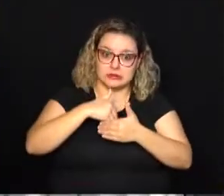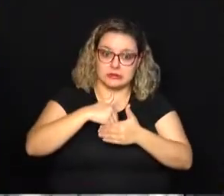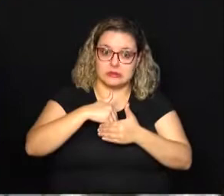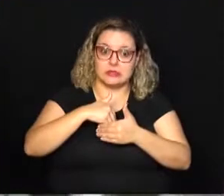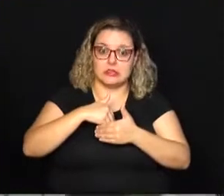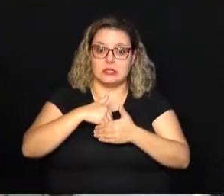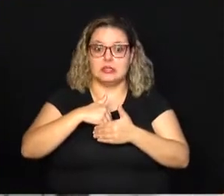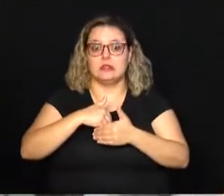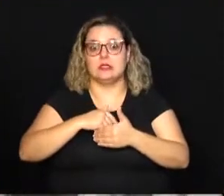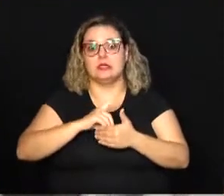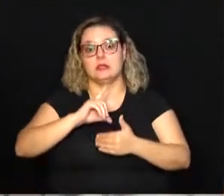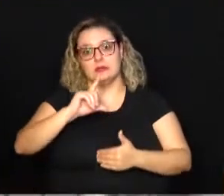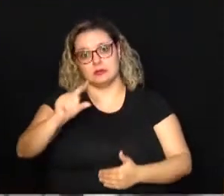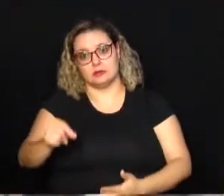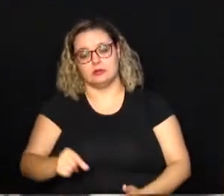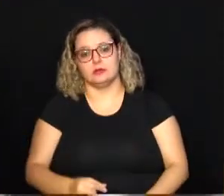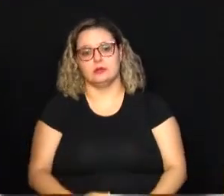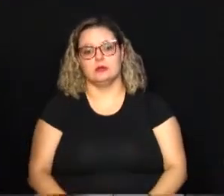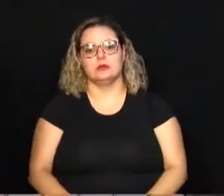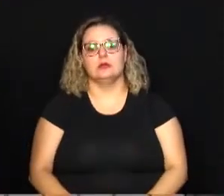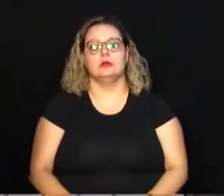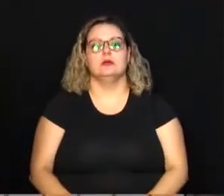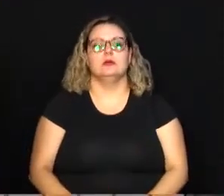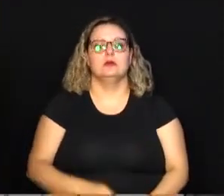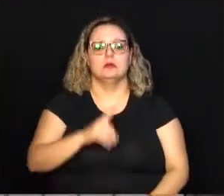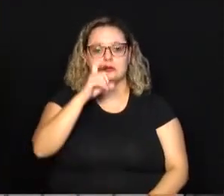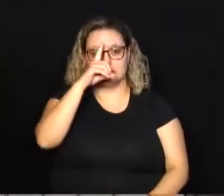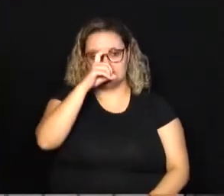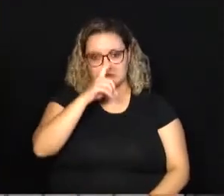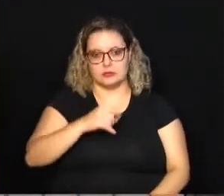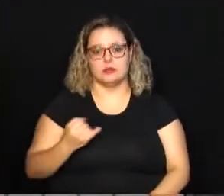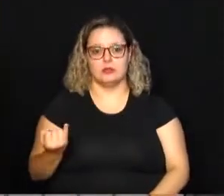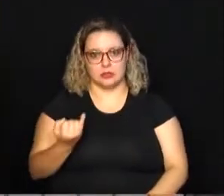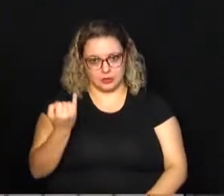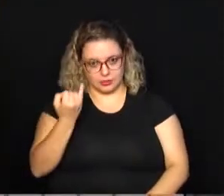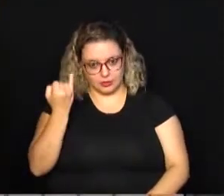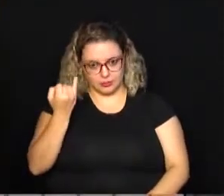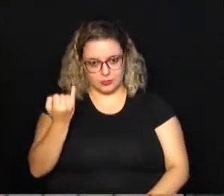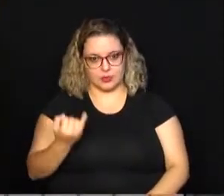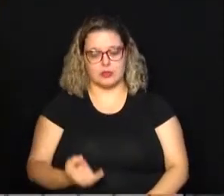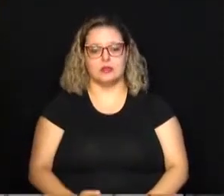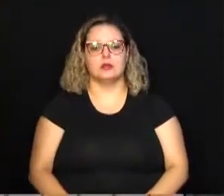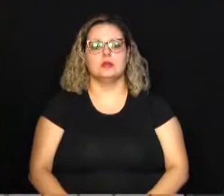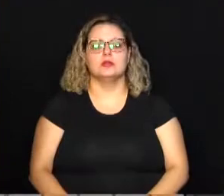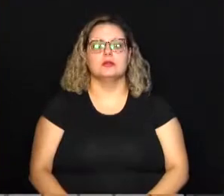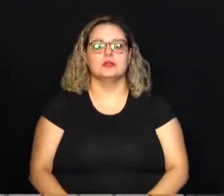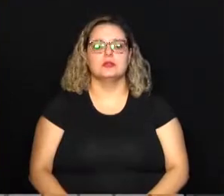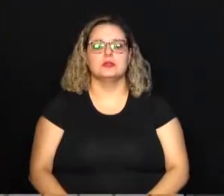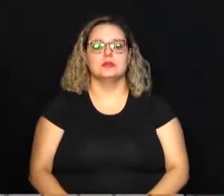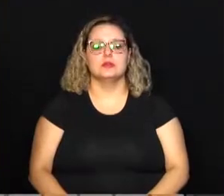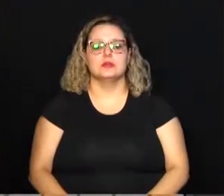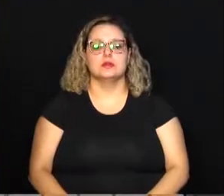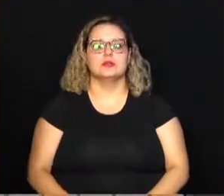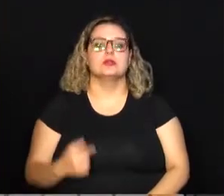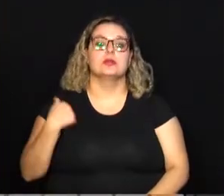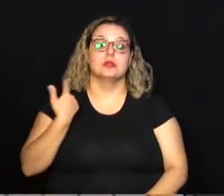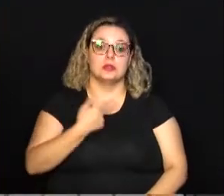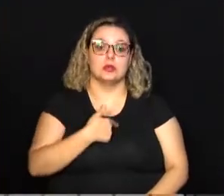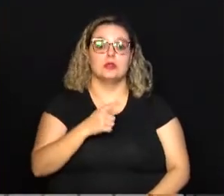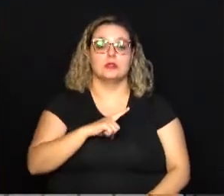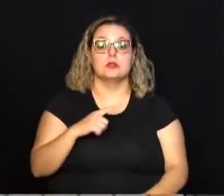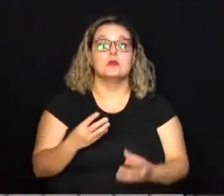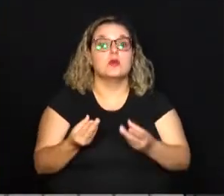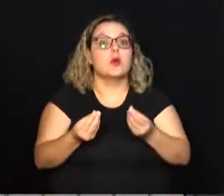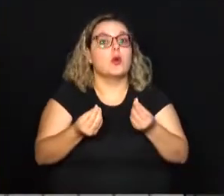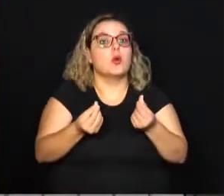pacientes do hospital. Então, isso é extremamente importante, porque a gente tem aí um qualitativo e um